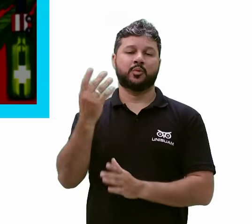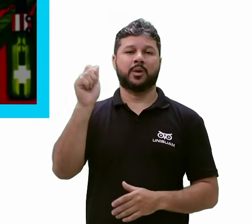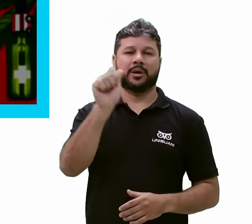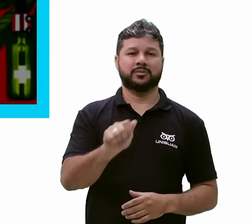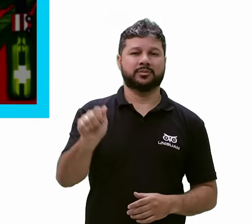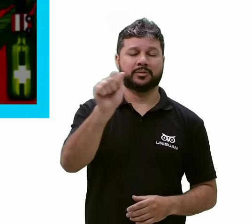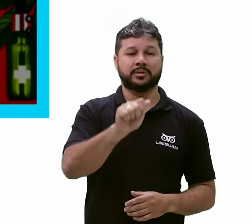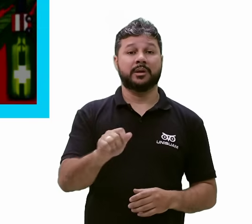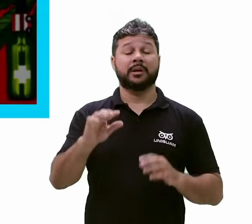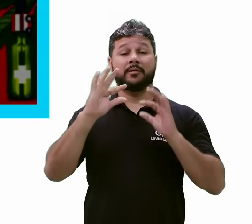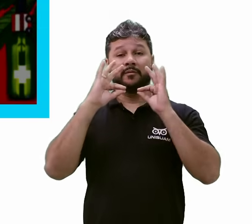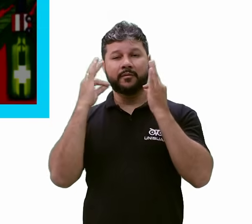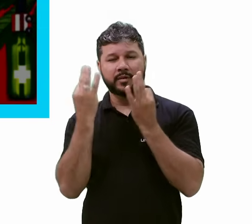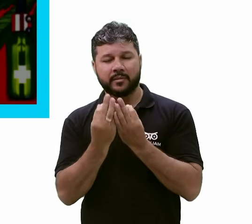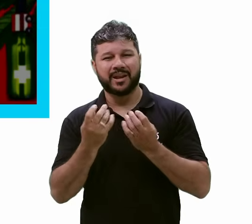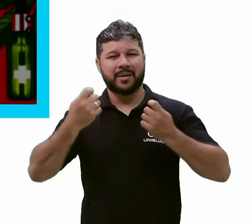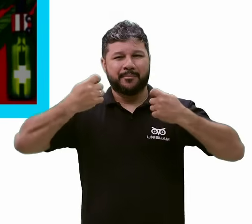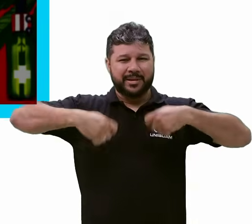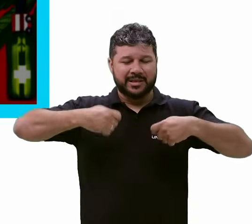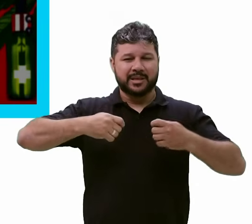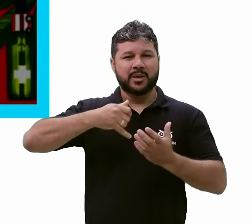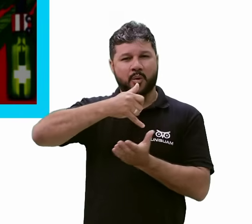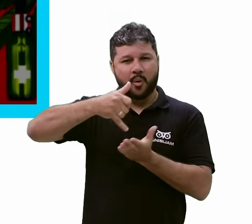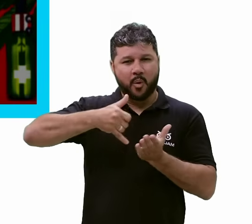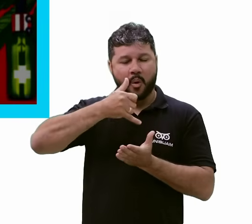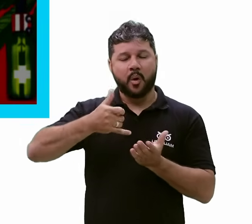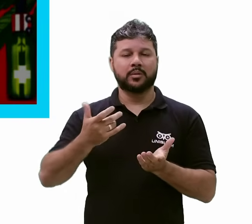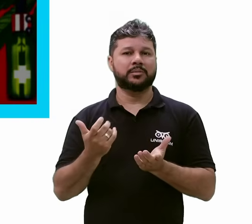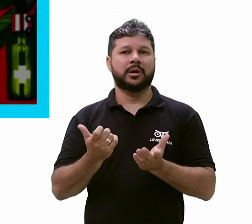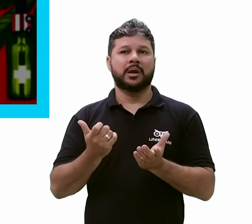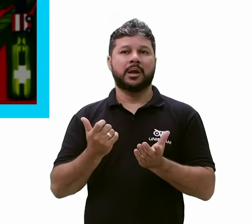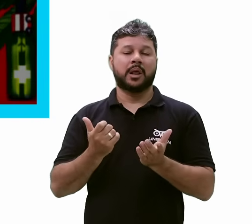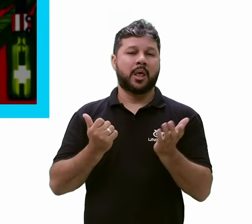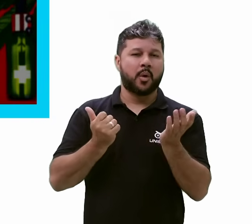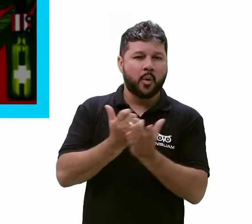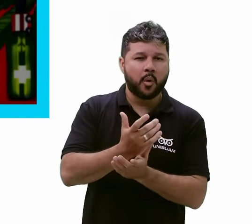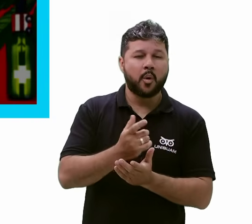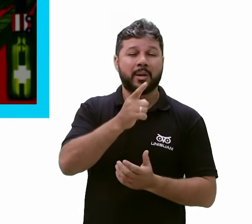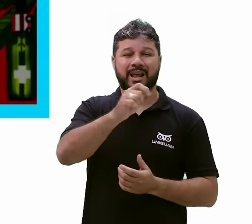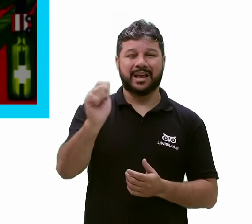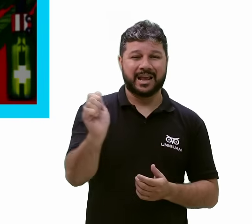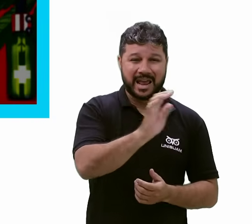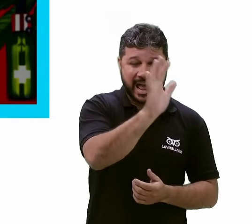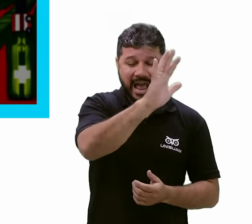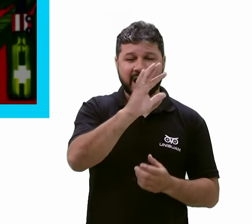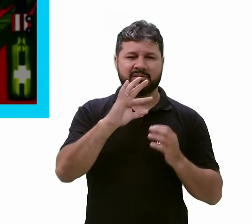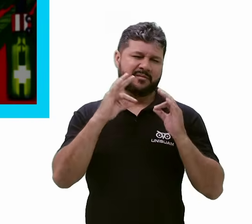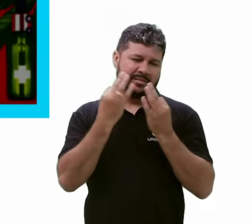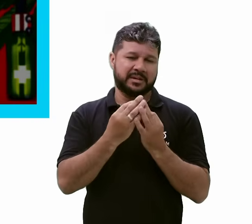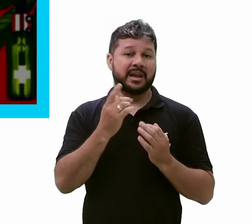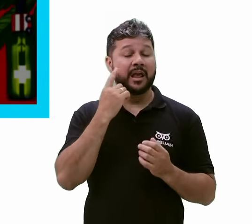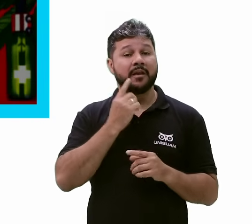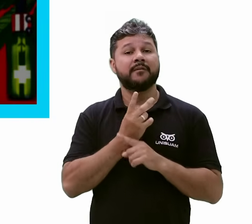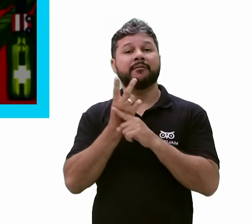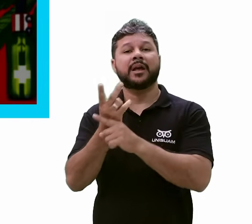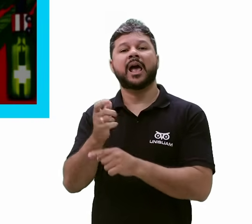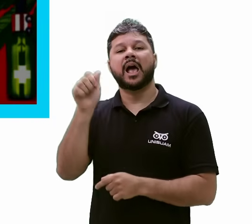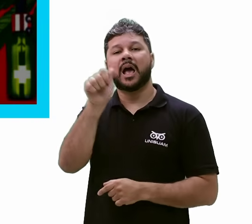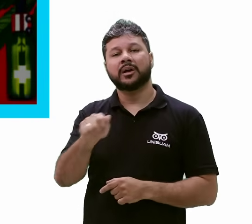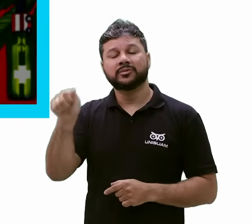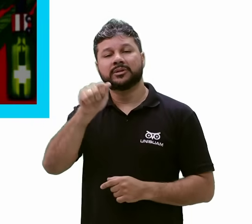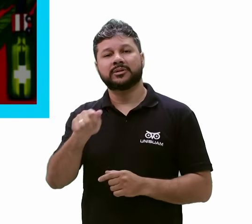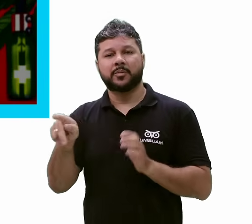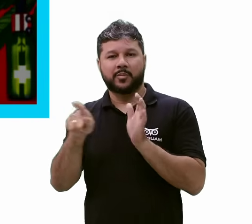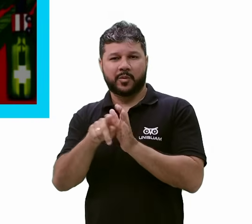cria-se associações. Então, uma família que precisa do óleo e não vai comprar na farmácia que é muito caro, né?